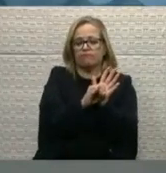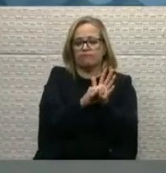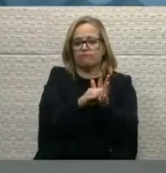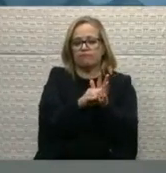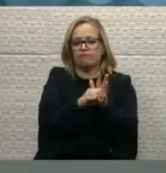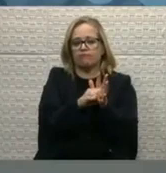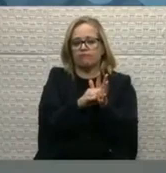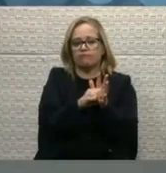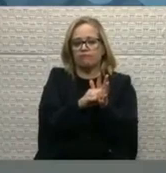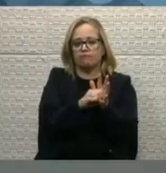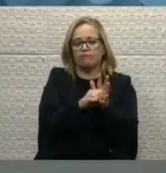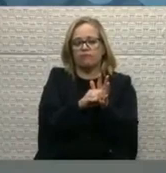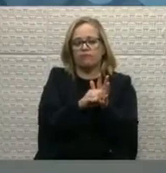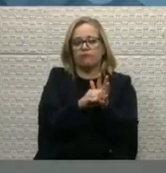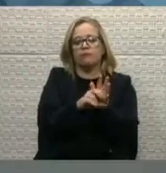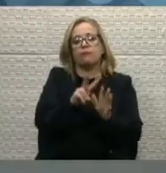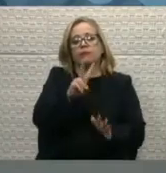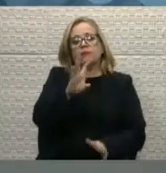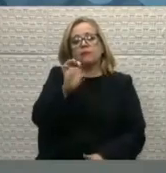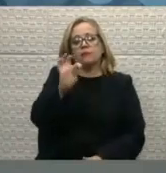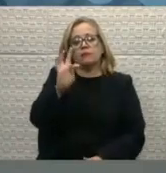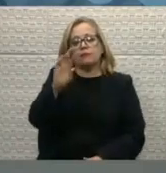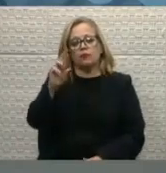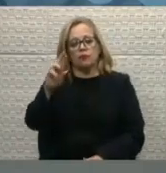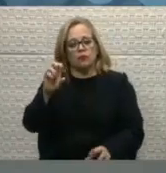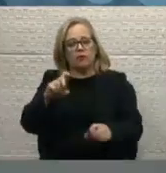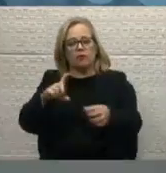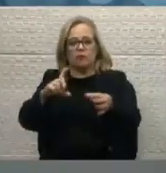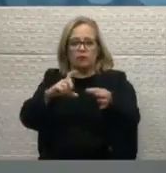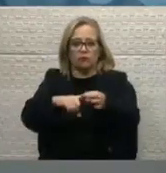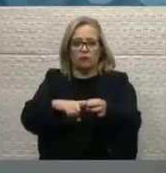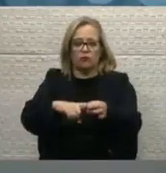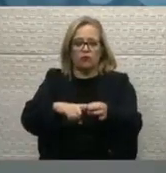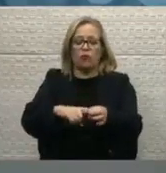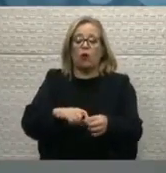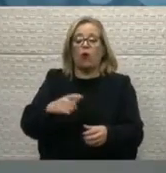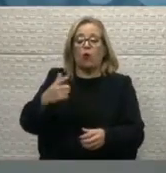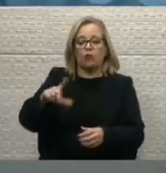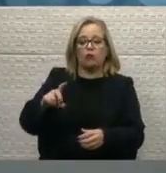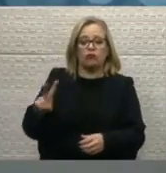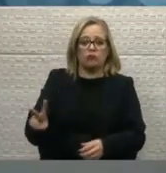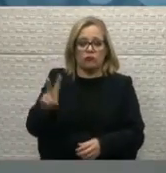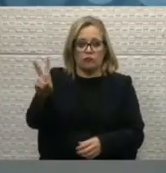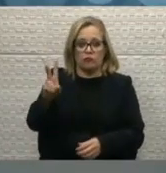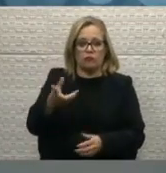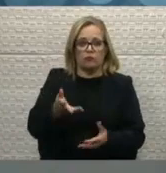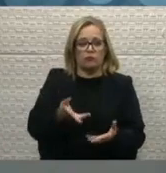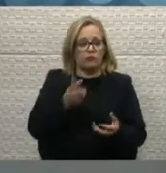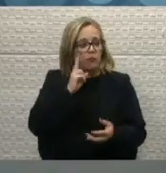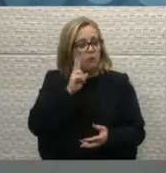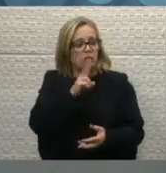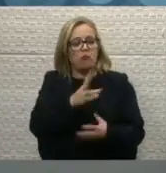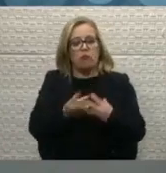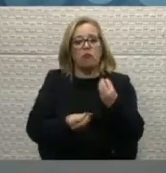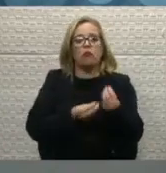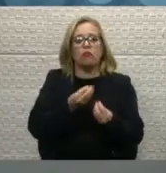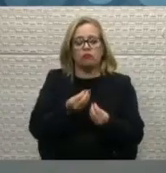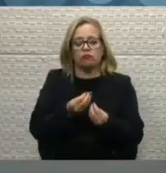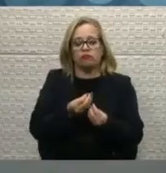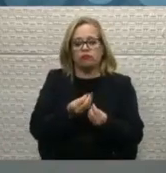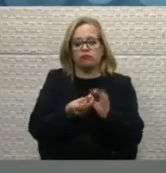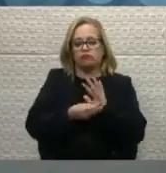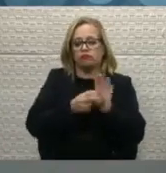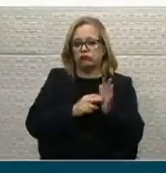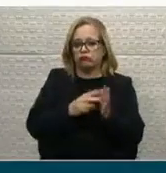chamados autovetores que estão associados aos autovalores. Então, vamos ao quadro agora definir o que são esses